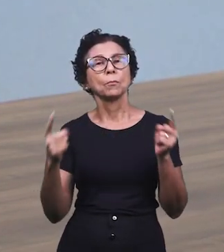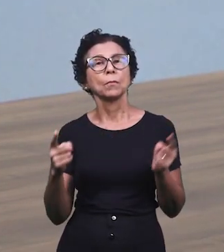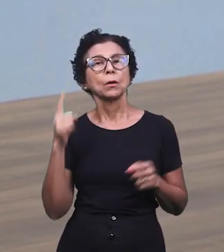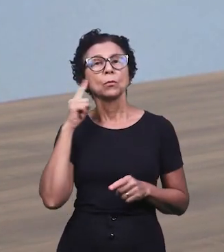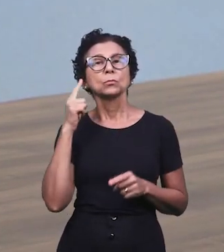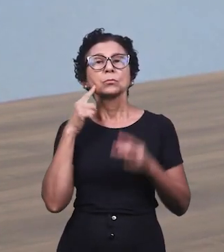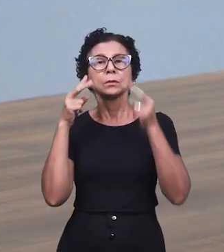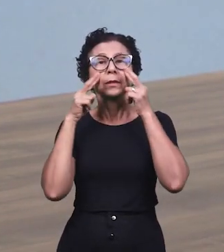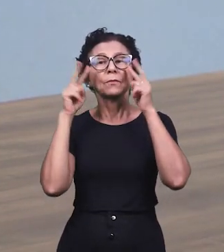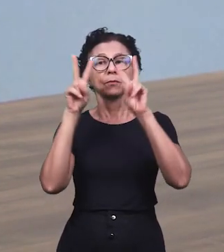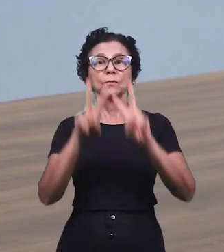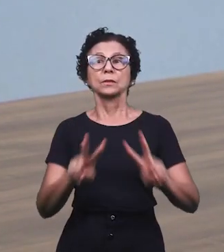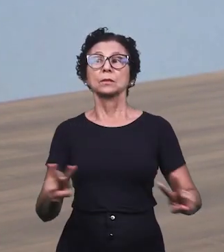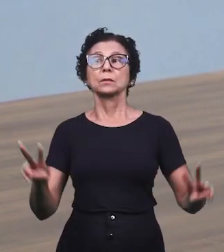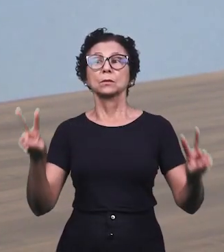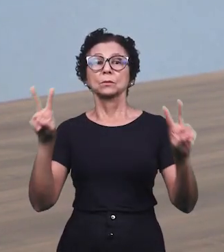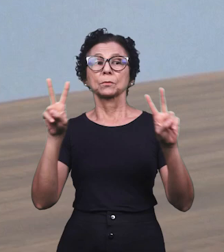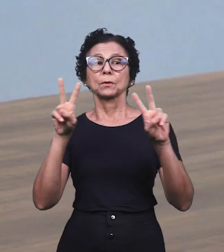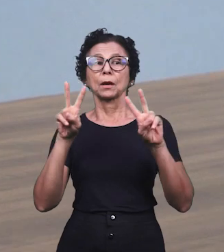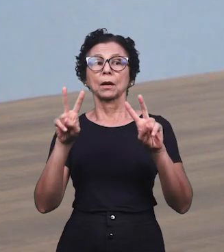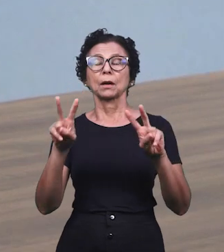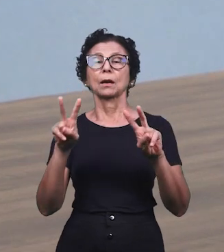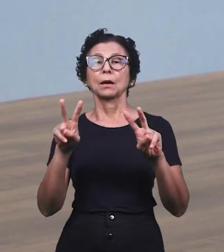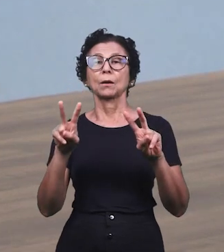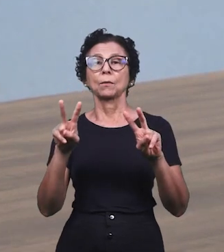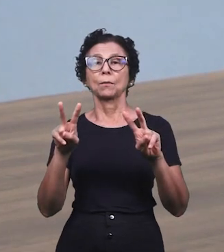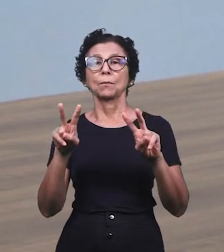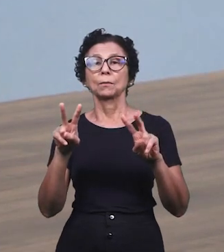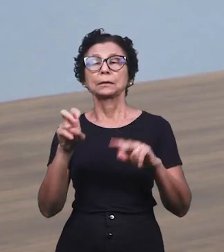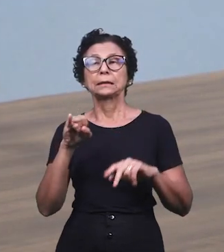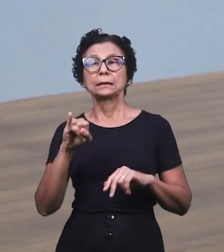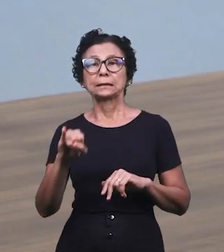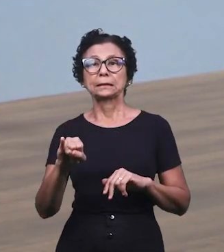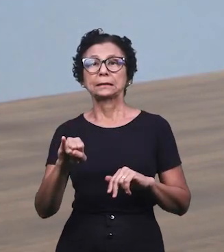vendo. Então, se eu interpreto